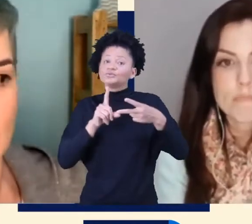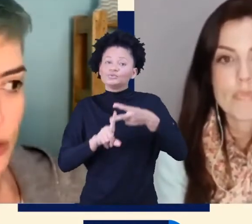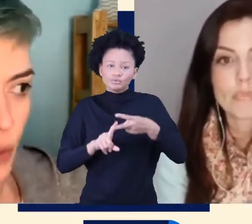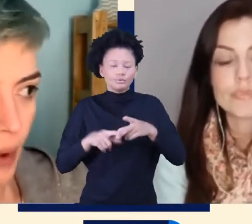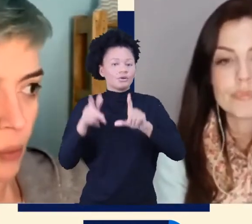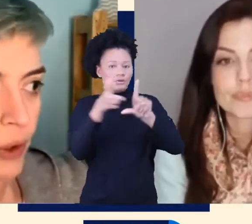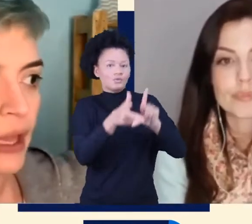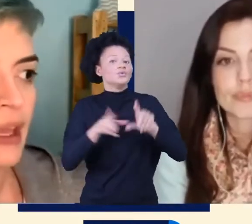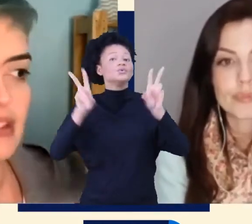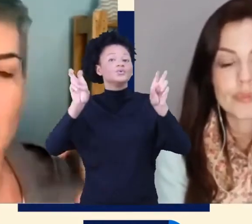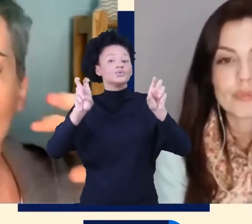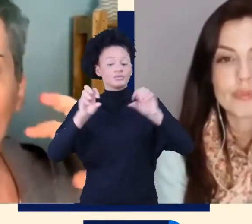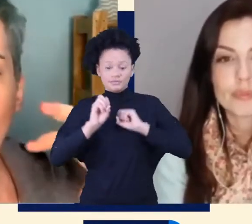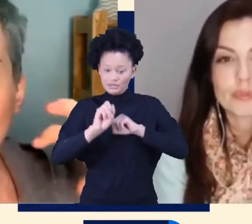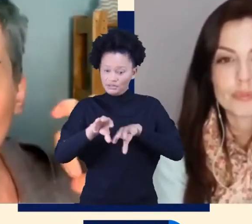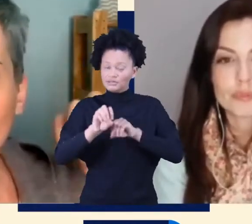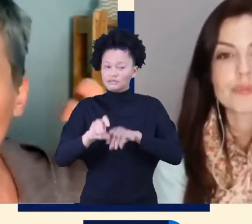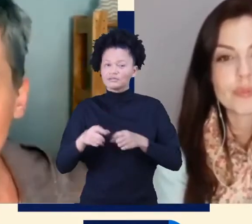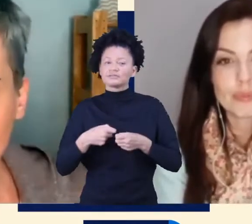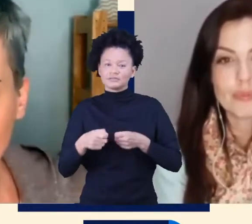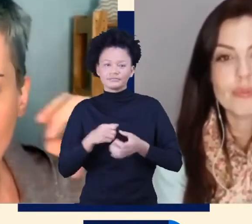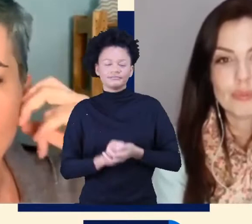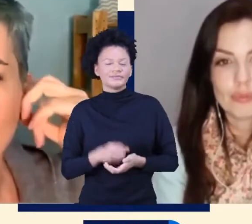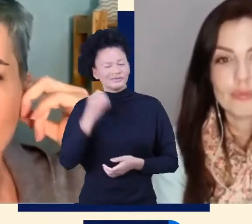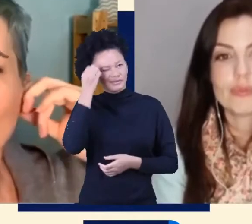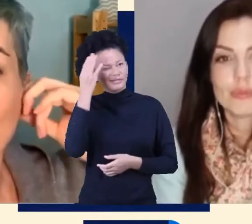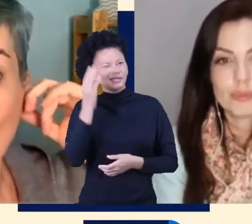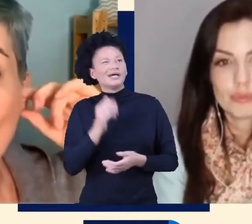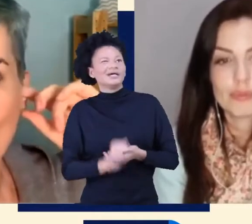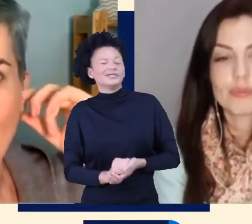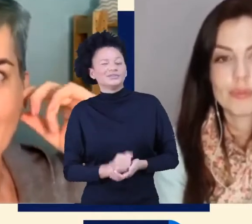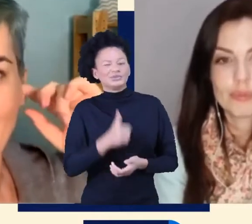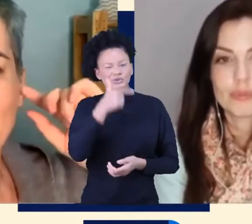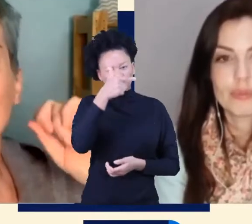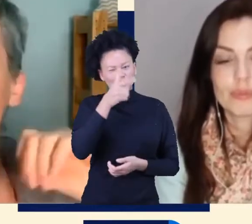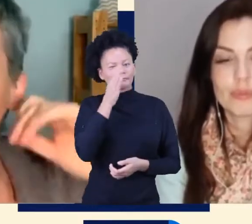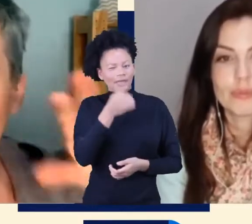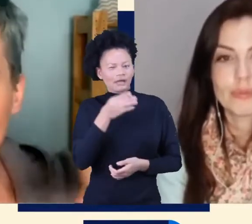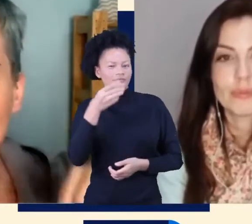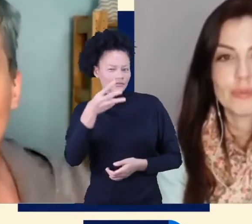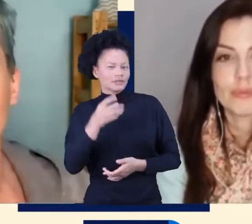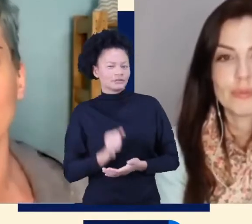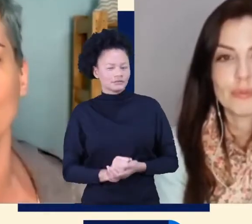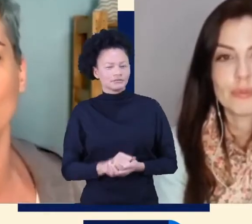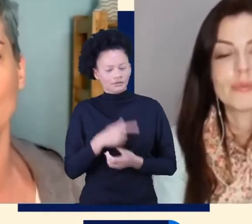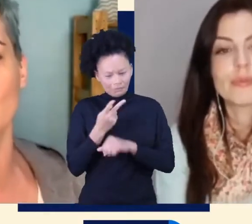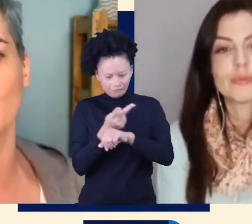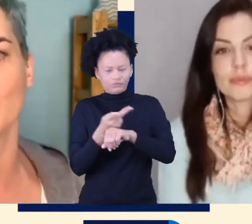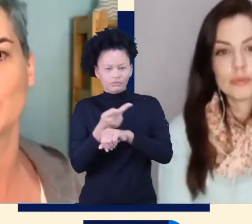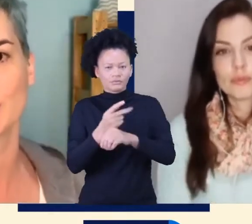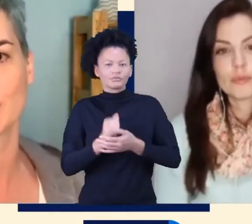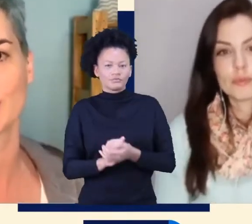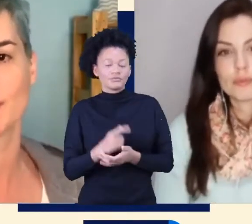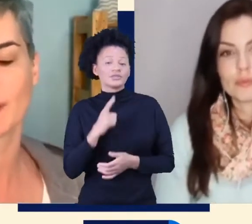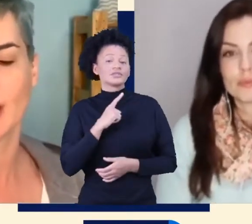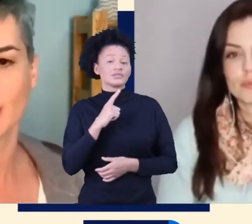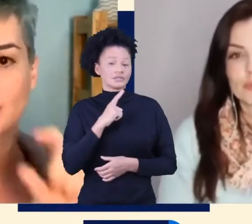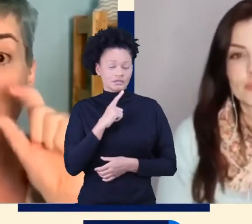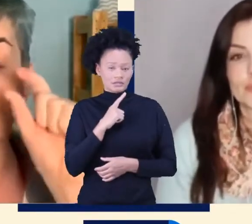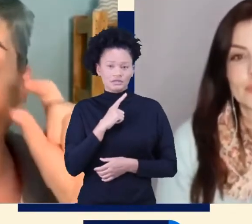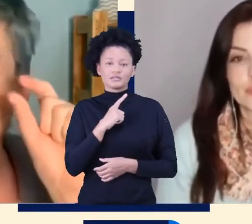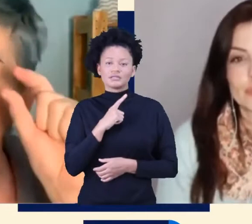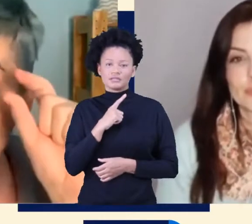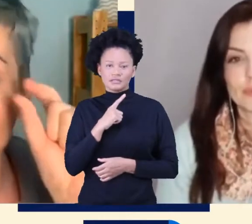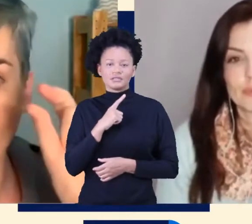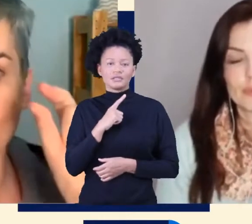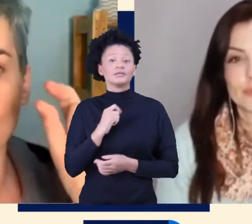educação sexual. Se não me engano, é a live 2 e 3. Então, dá uma procurada lá depois. Eu sempre deixo os links nos meus